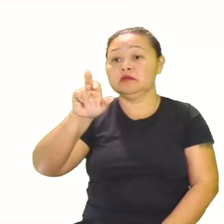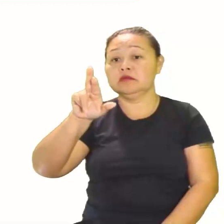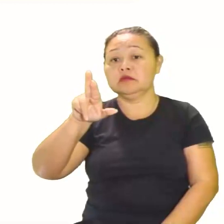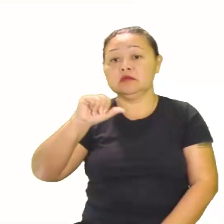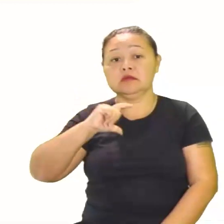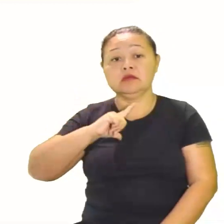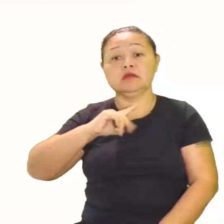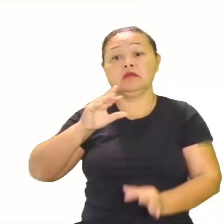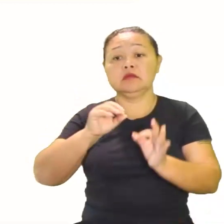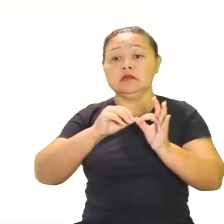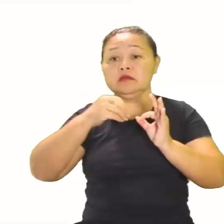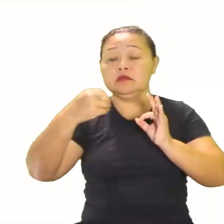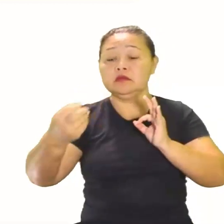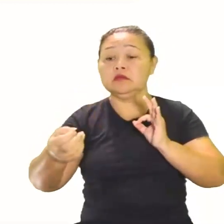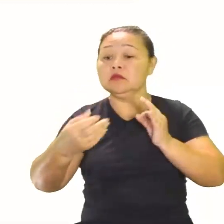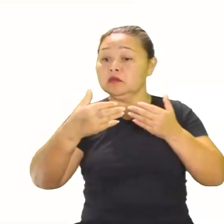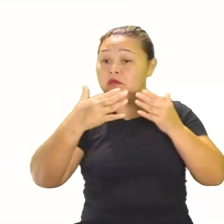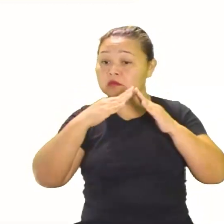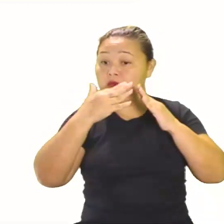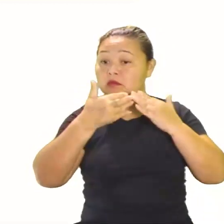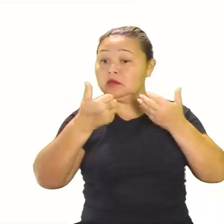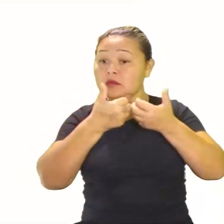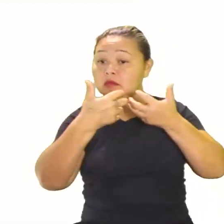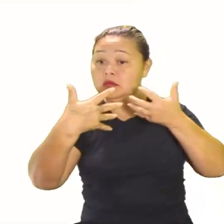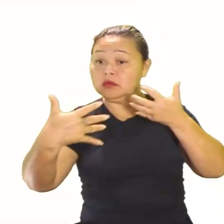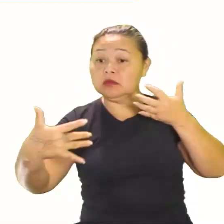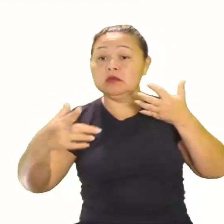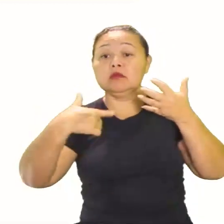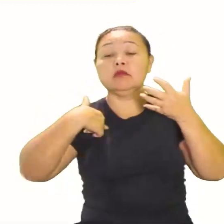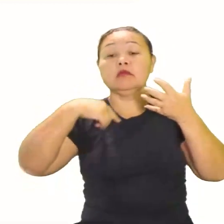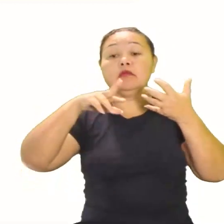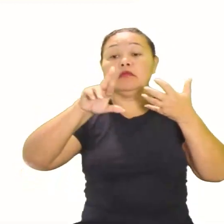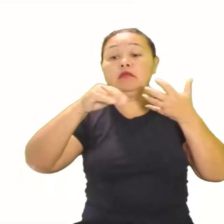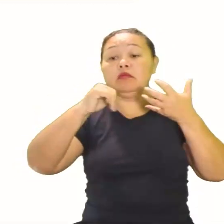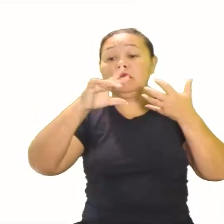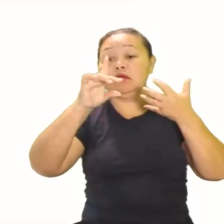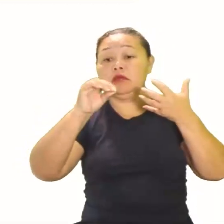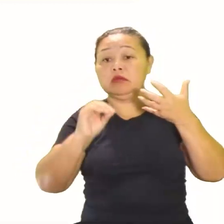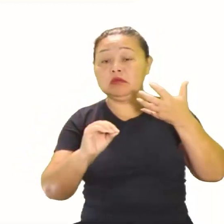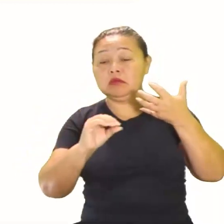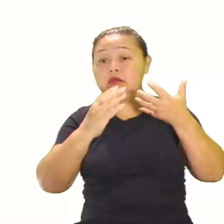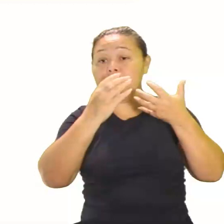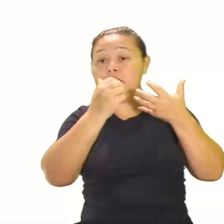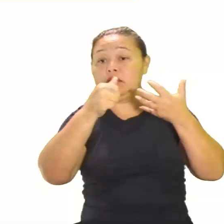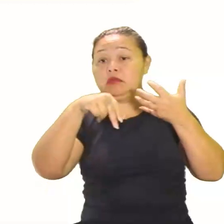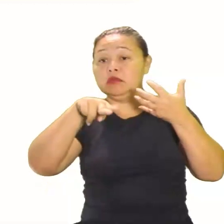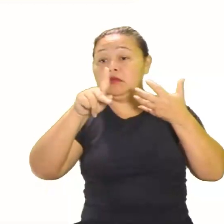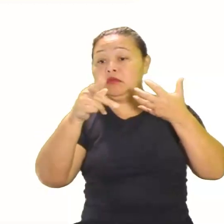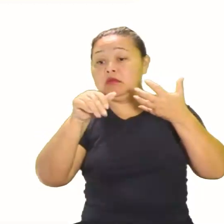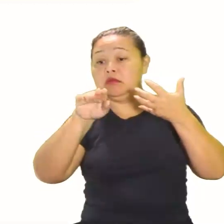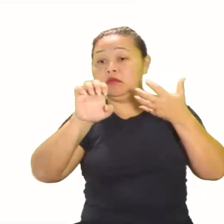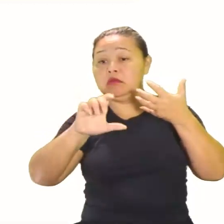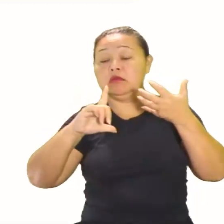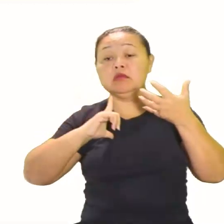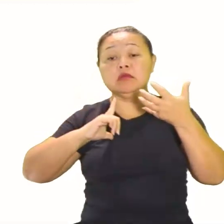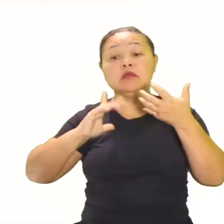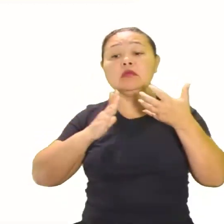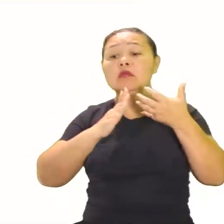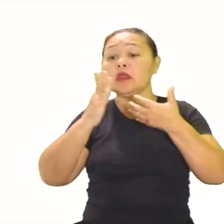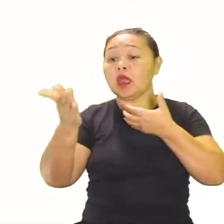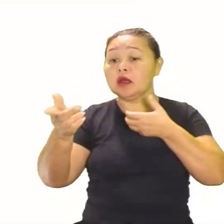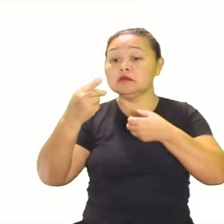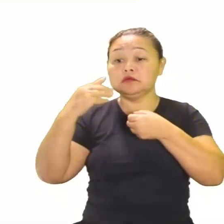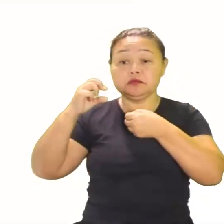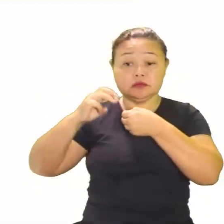Cantaede em Ariquemes, Rondônia. Então é pertinho aqui. Legal, Ariquemes. né? A gente passa na frente da escola e eu sempre tenho vontade